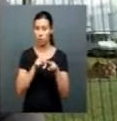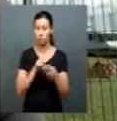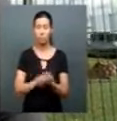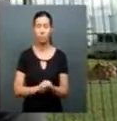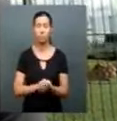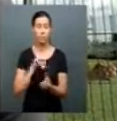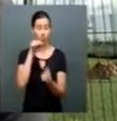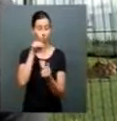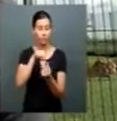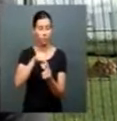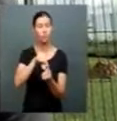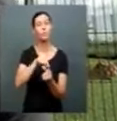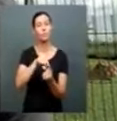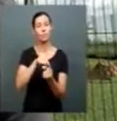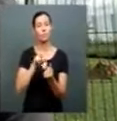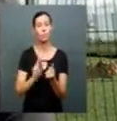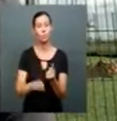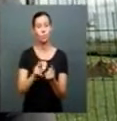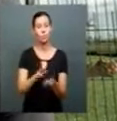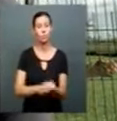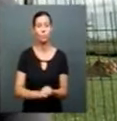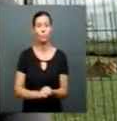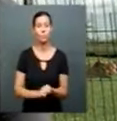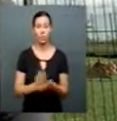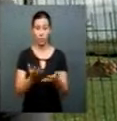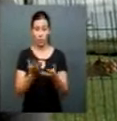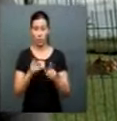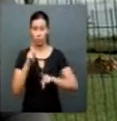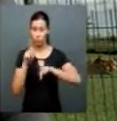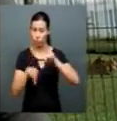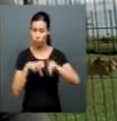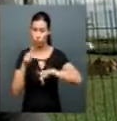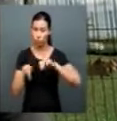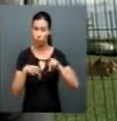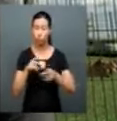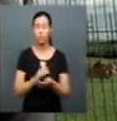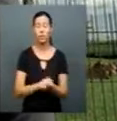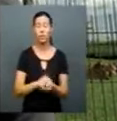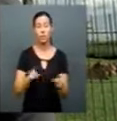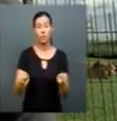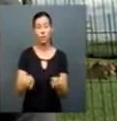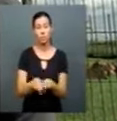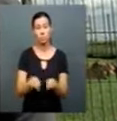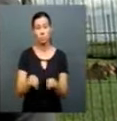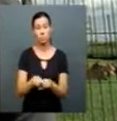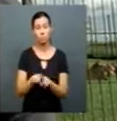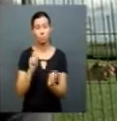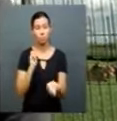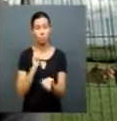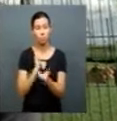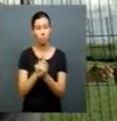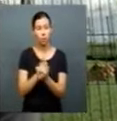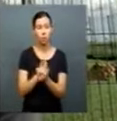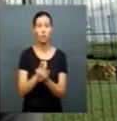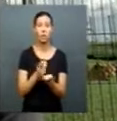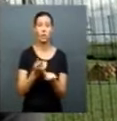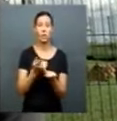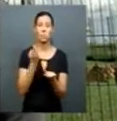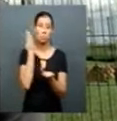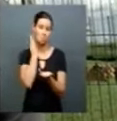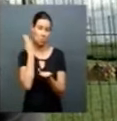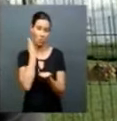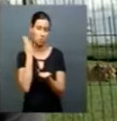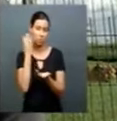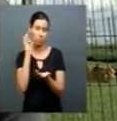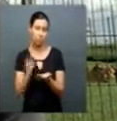atingir clientes como shoppings, além de pagamentos automáticos também de estacionamentos, e além também de